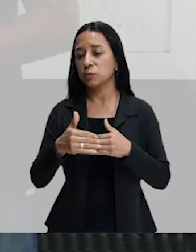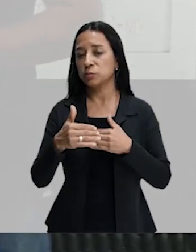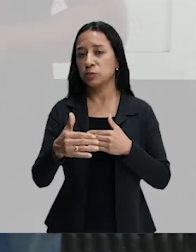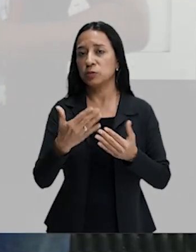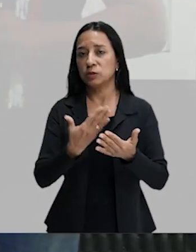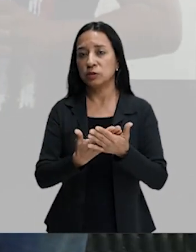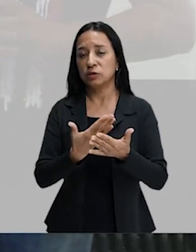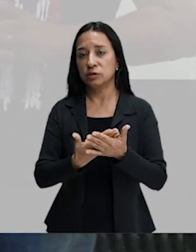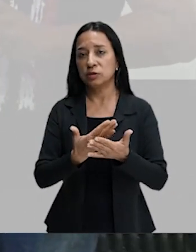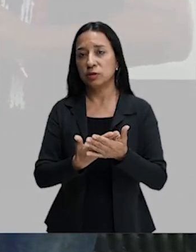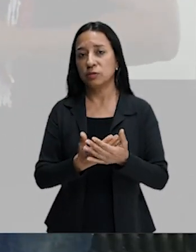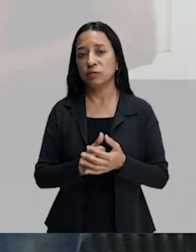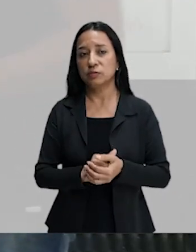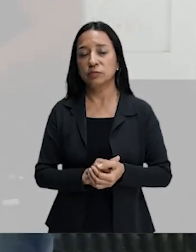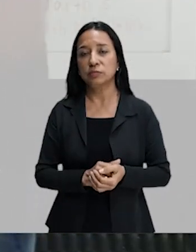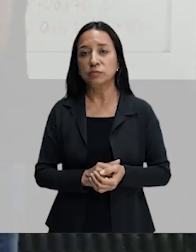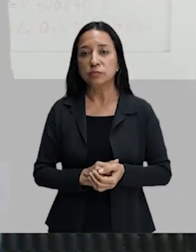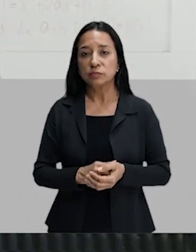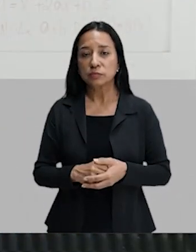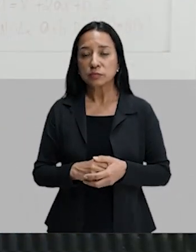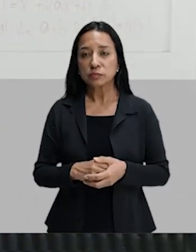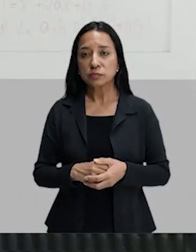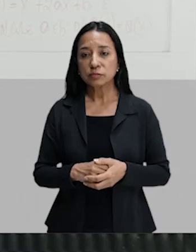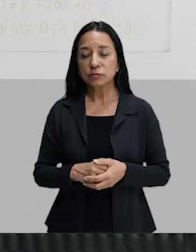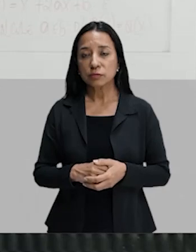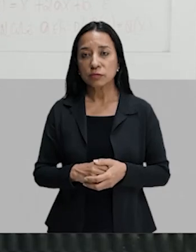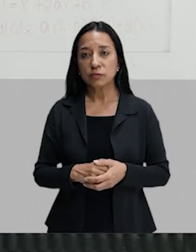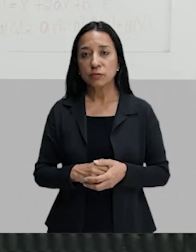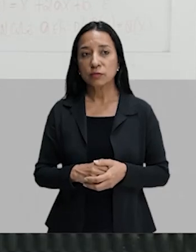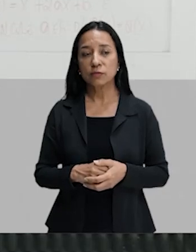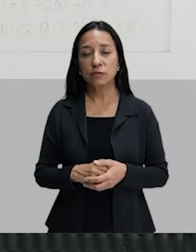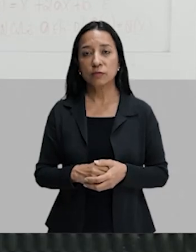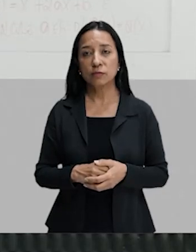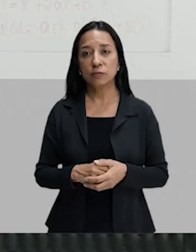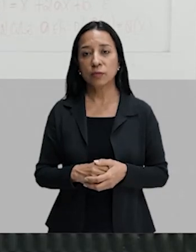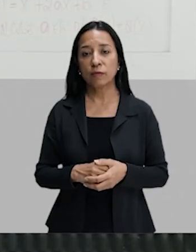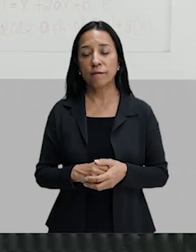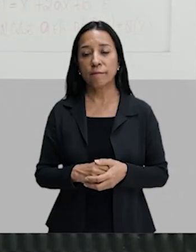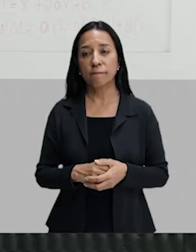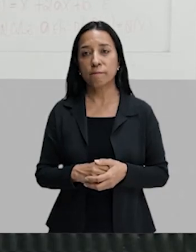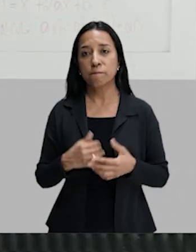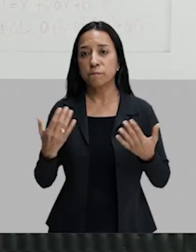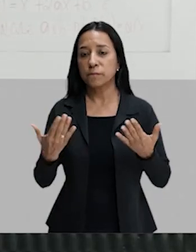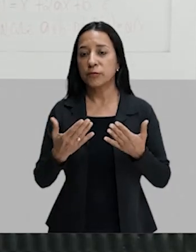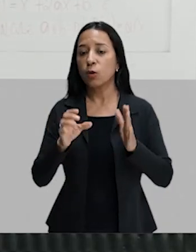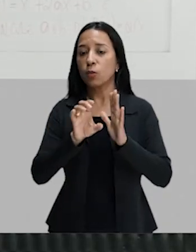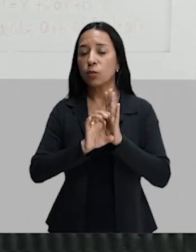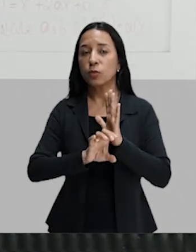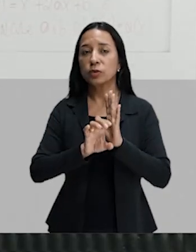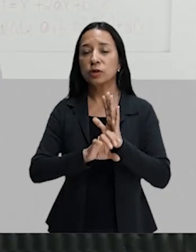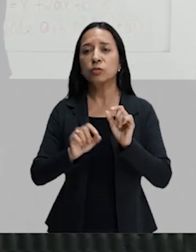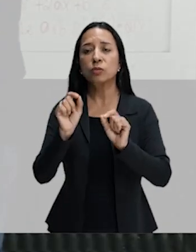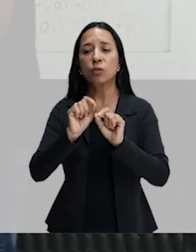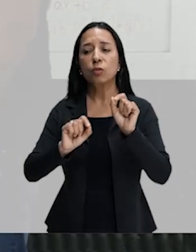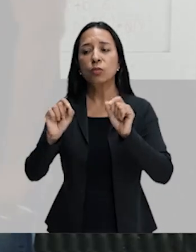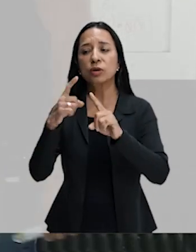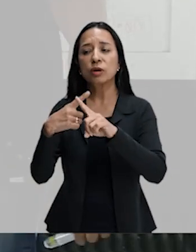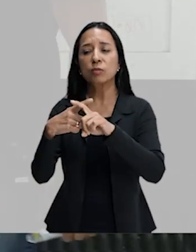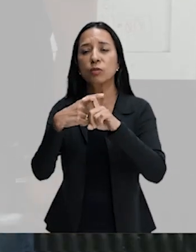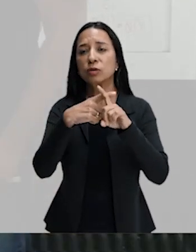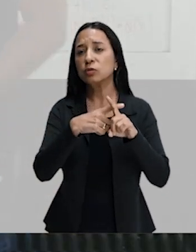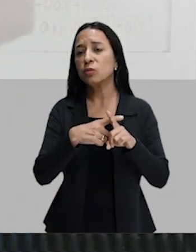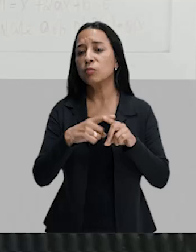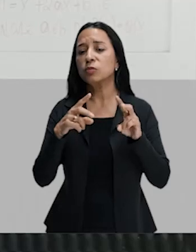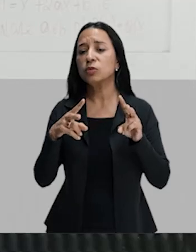aulas de polinômios. Beleza? Bom, vamos definir o que são polinômios